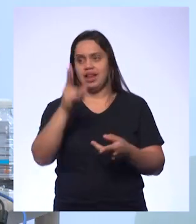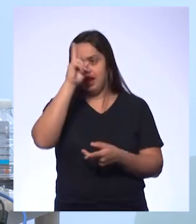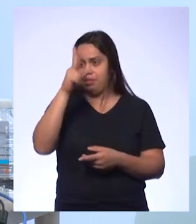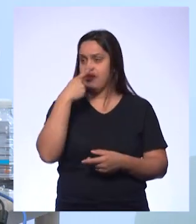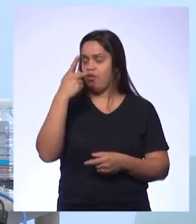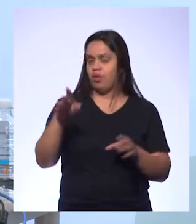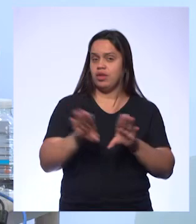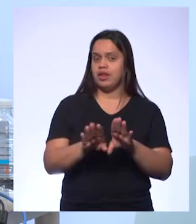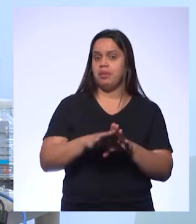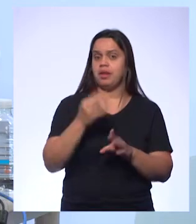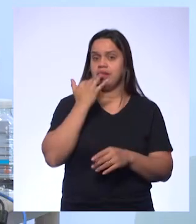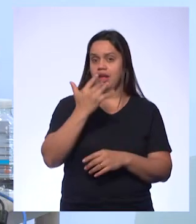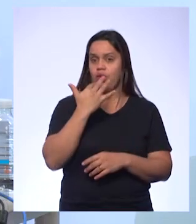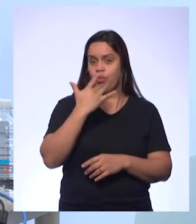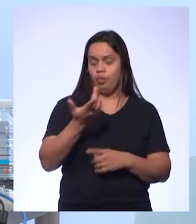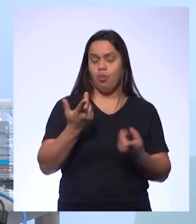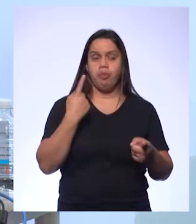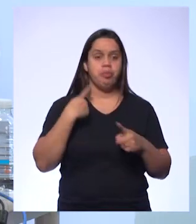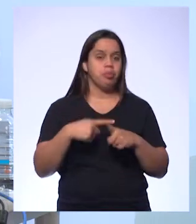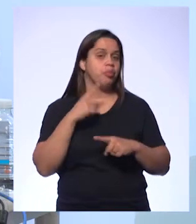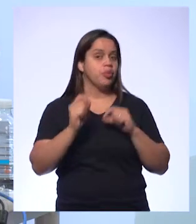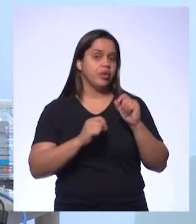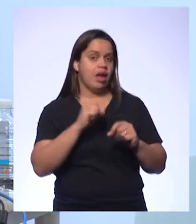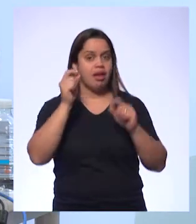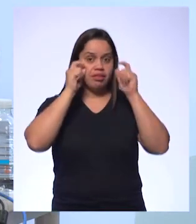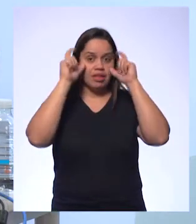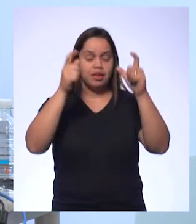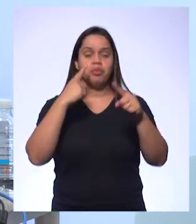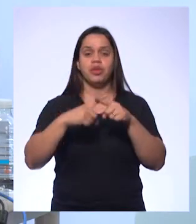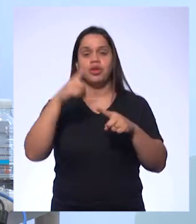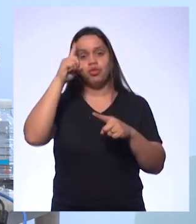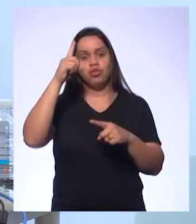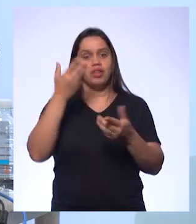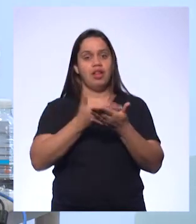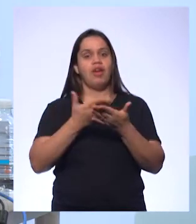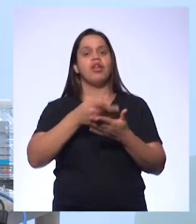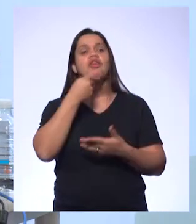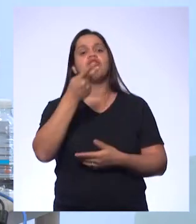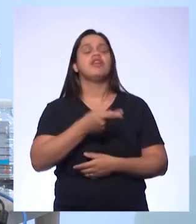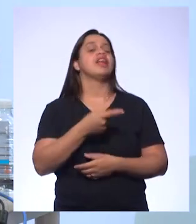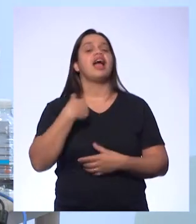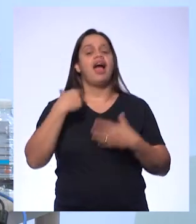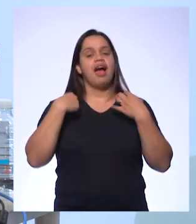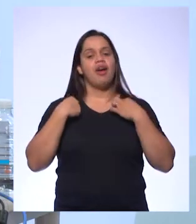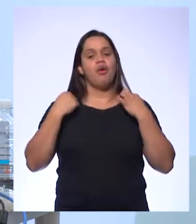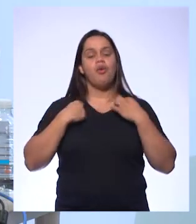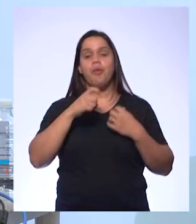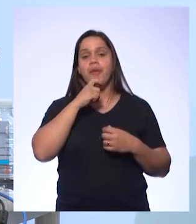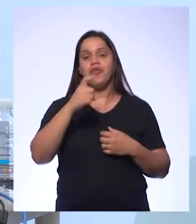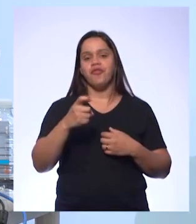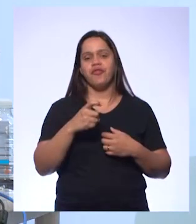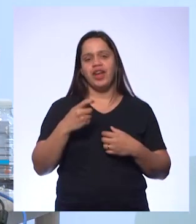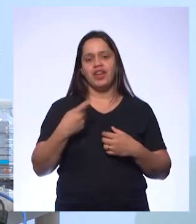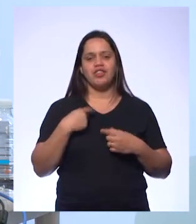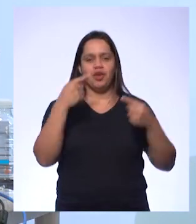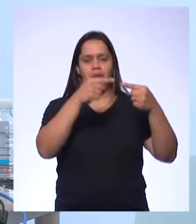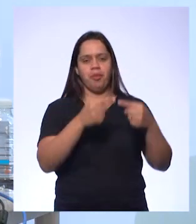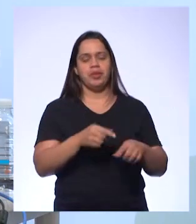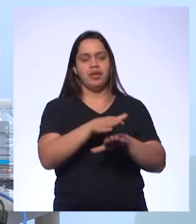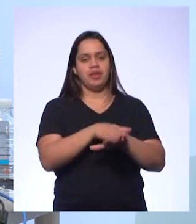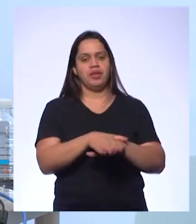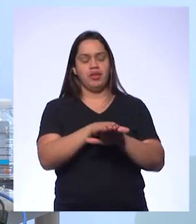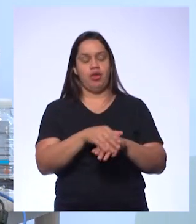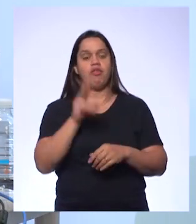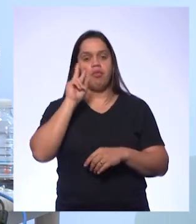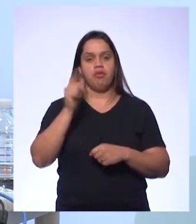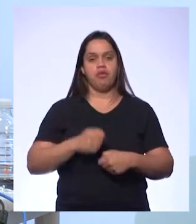dela? Que Uhum. também é algo interessante, porque eu ainda brinquei no dia da aula, eu vim de verde hoje em homenagem. Então, ó, vamos colocar na tela aí enquanto vocês vão